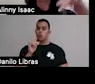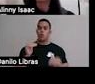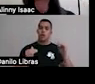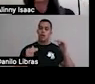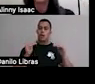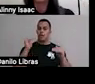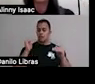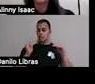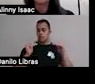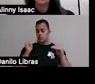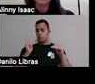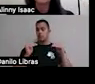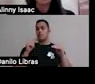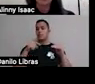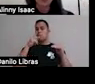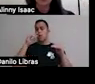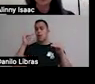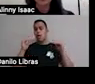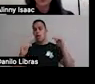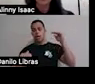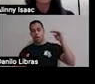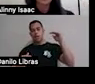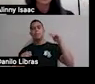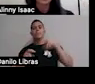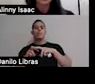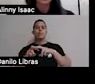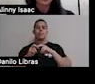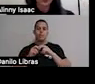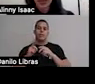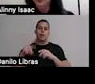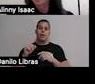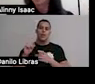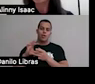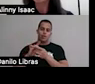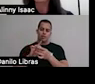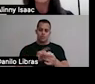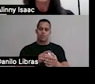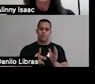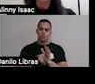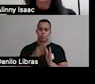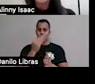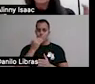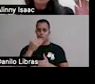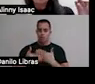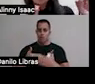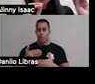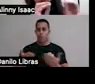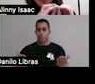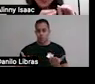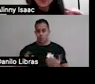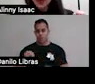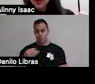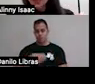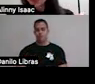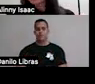essa balança que está desequilibrada devido ao nosso contexto dietético, né, moderno. E aí, agora eu vou fazer